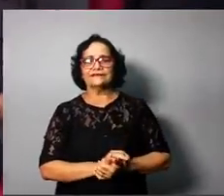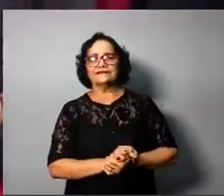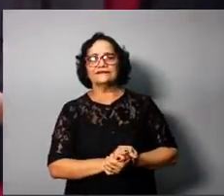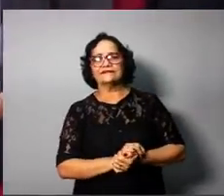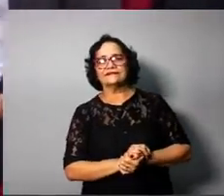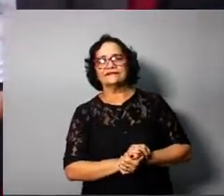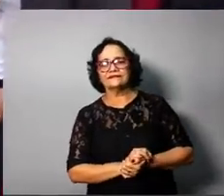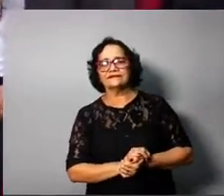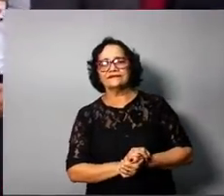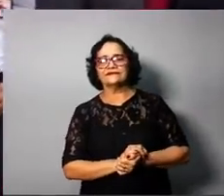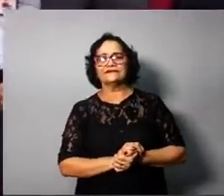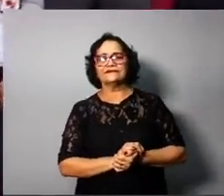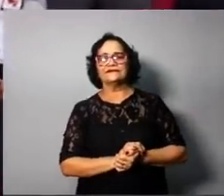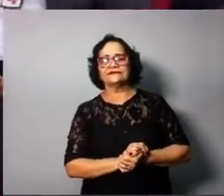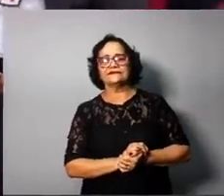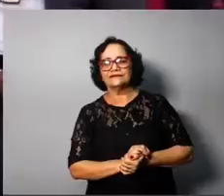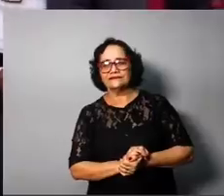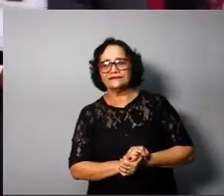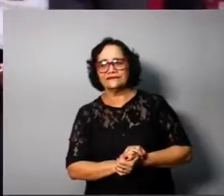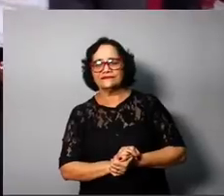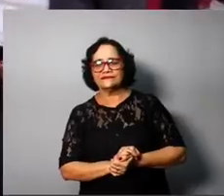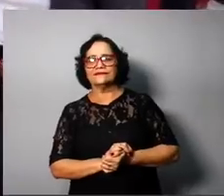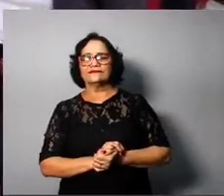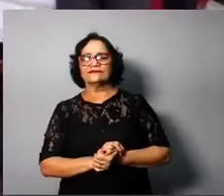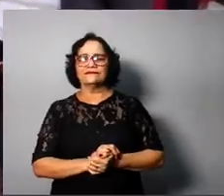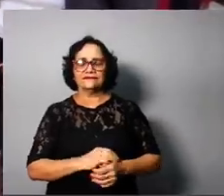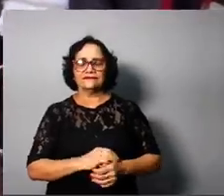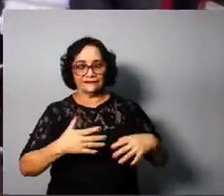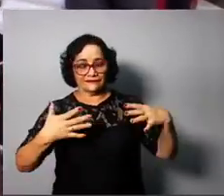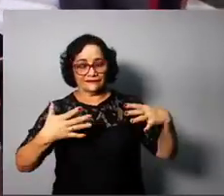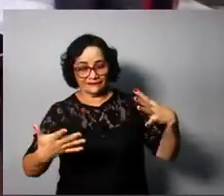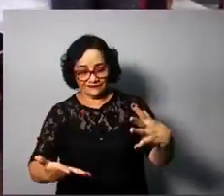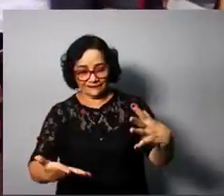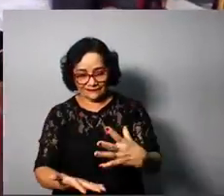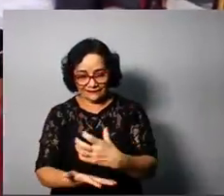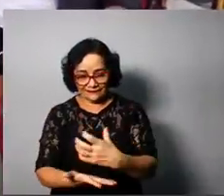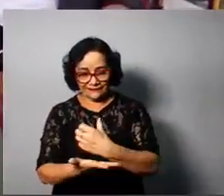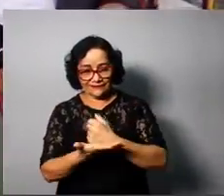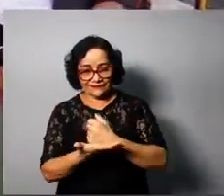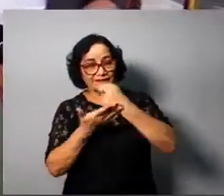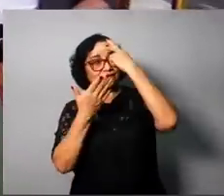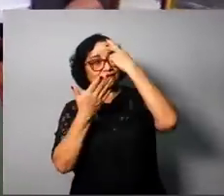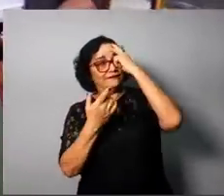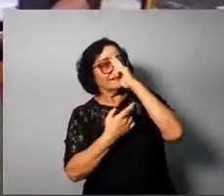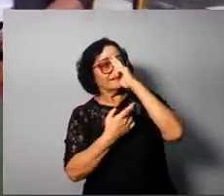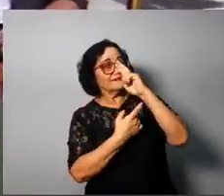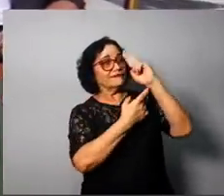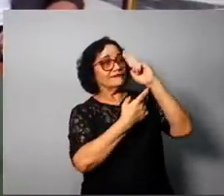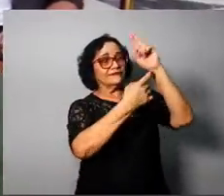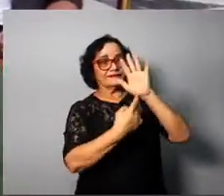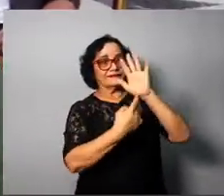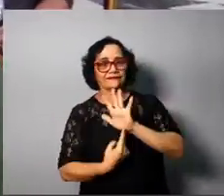salvação. O Senhor fez conhecer a